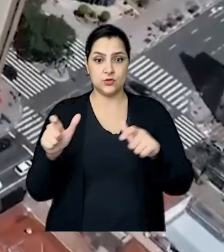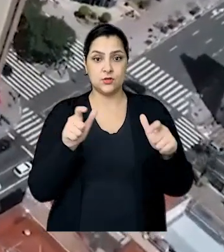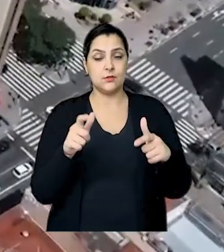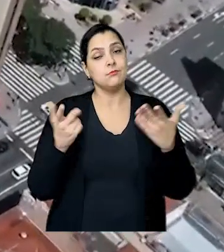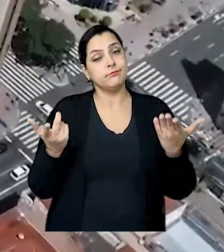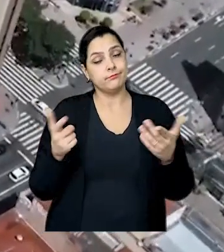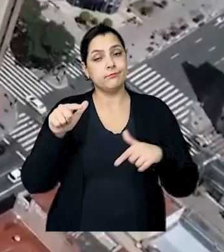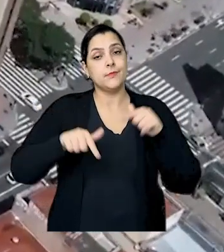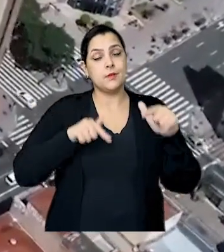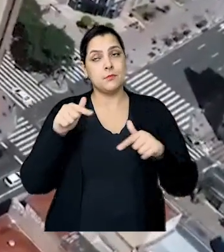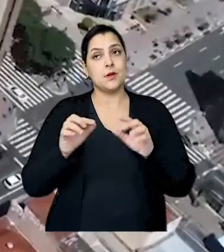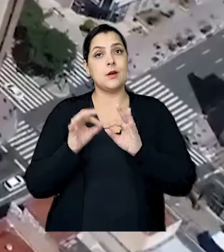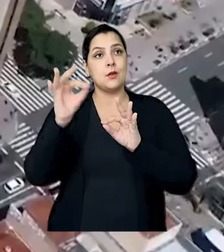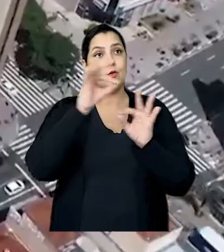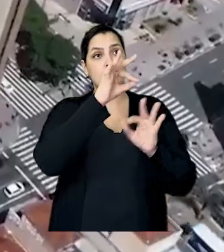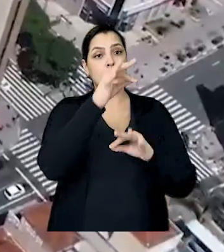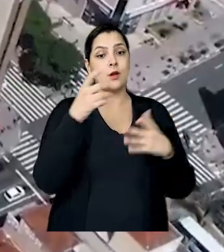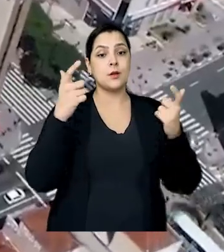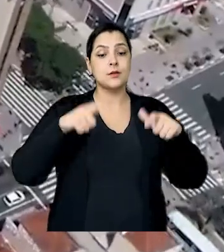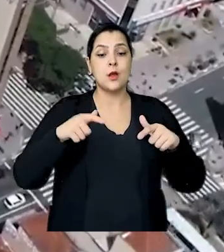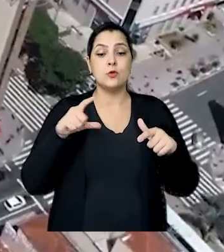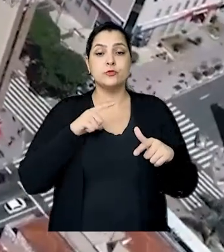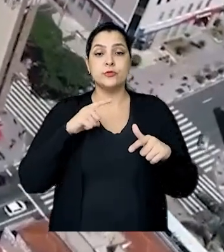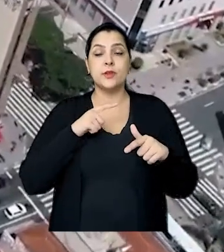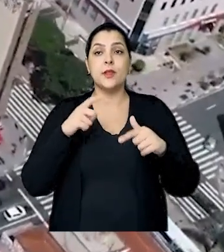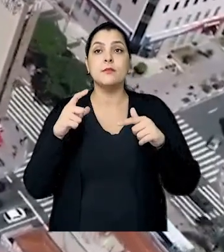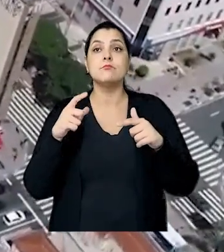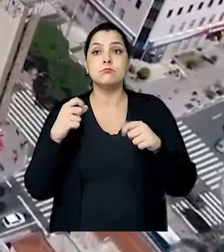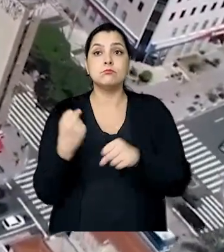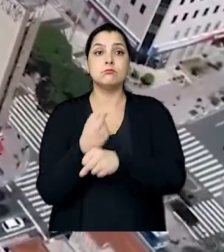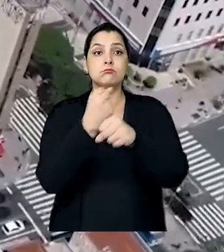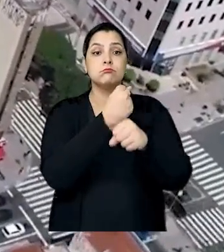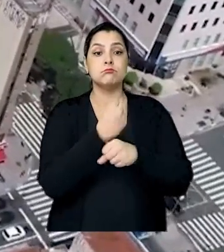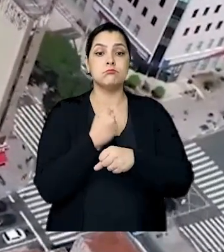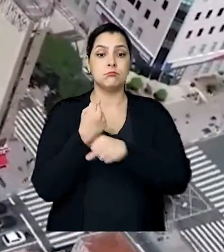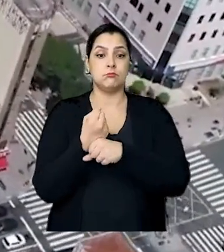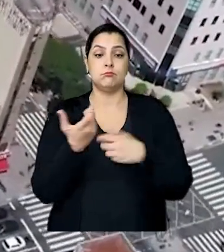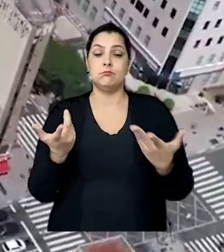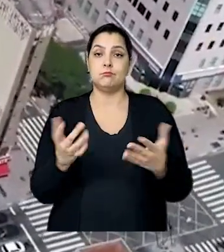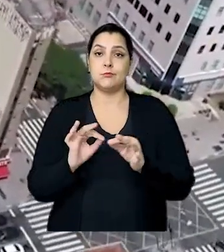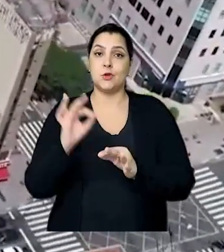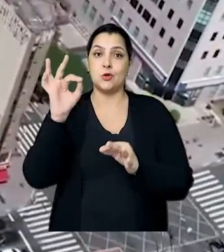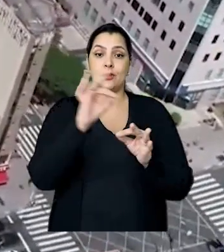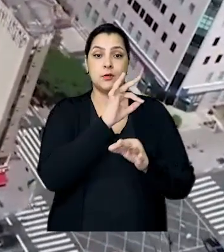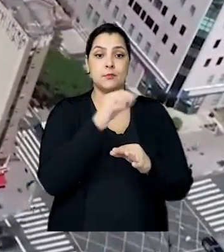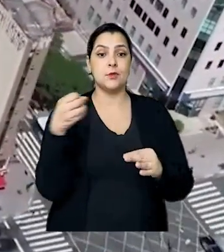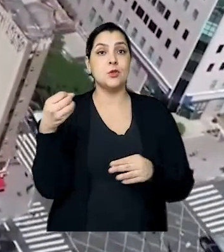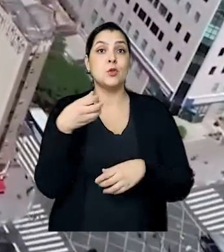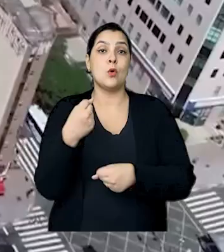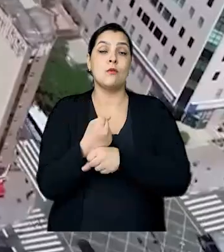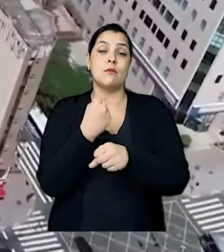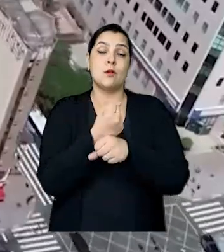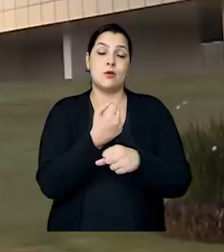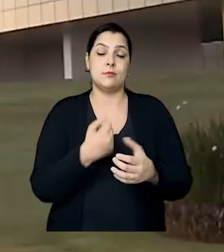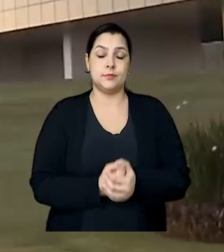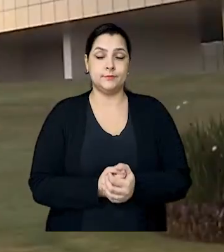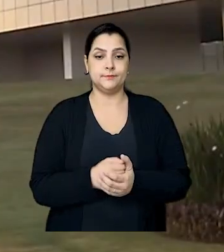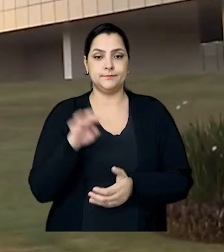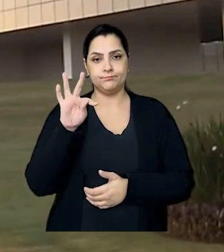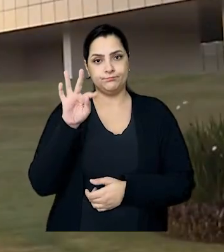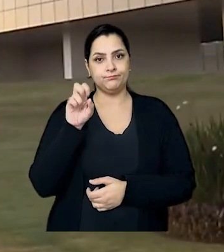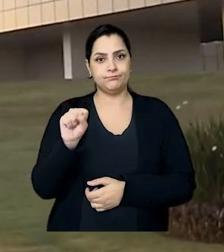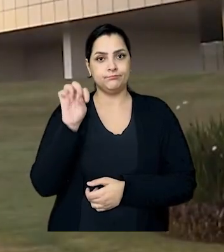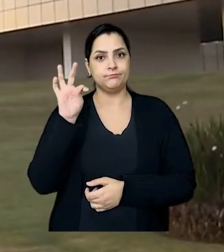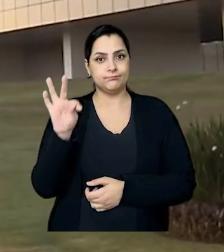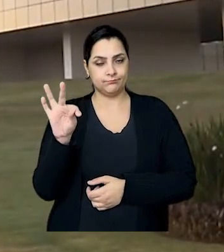Campo implica trabalhar nos locais onde a empregadora tenha Empreendimentos com deslocamentos a cada nova obra o caso